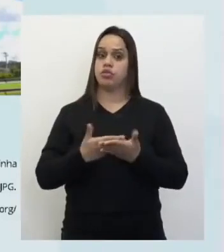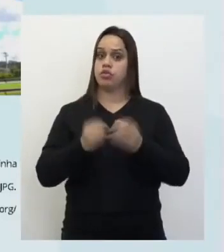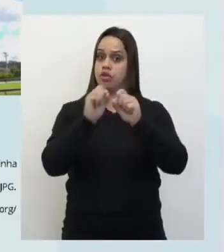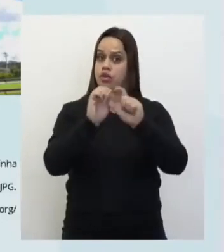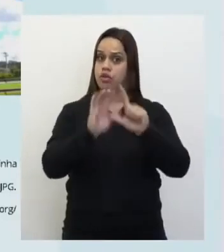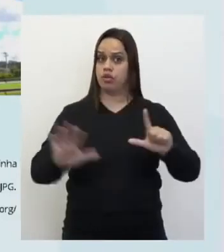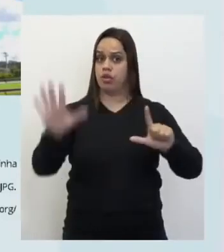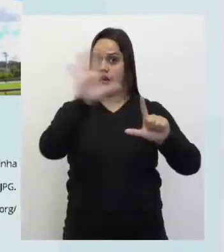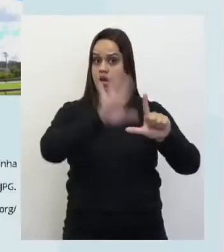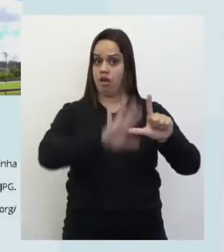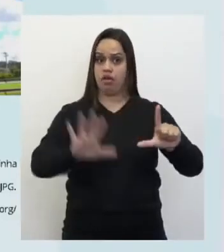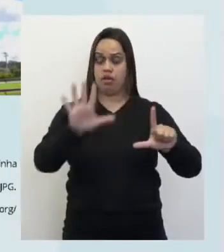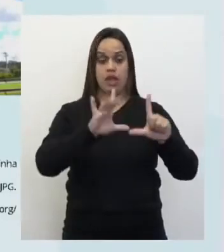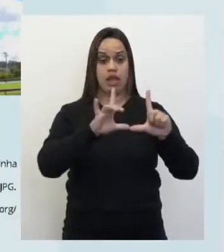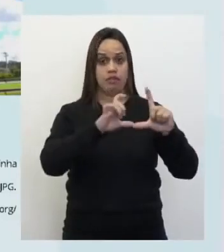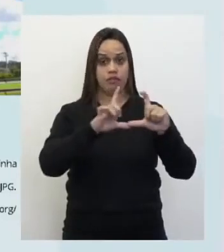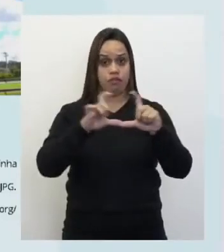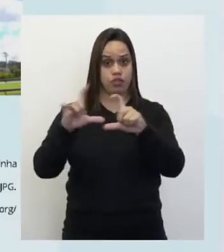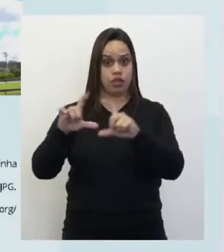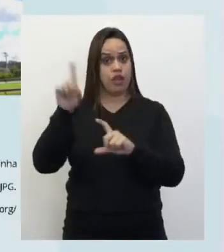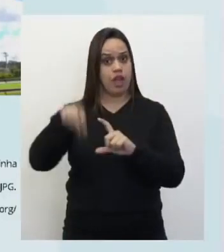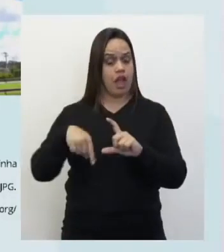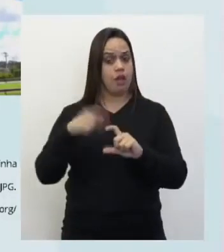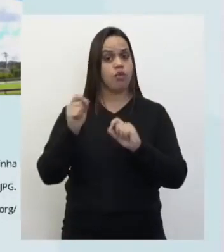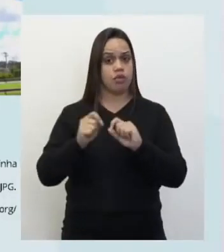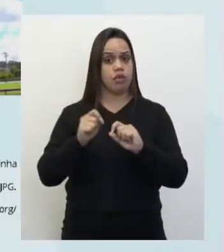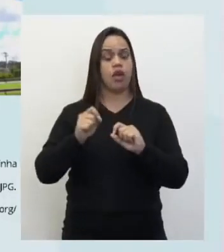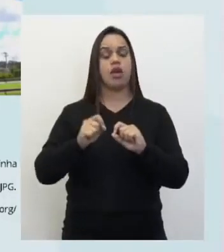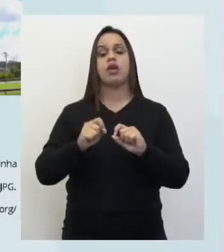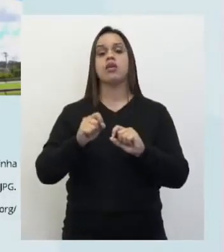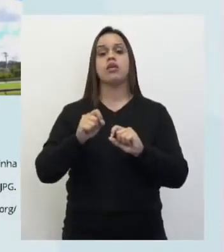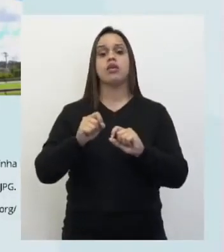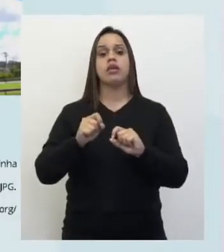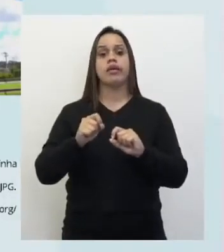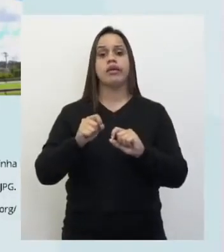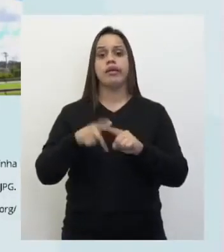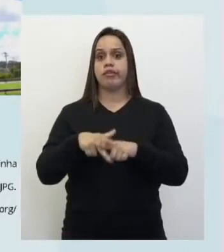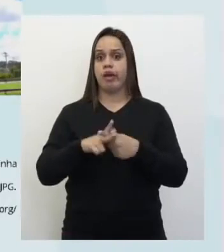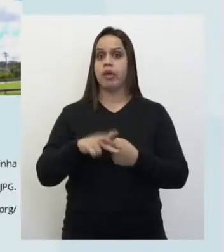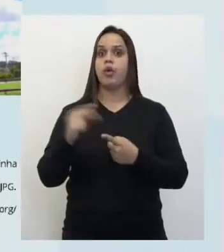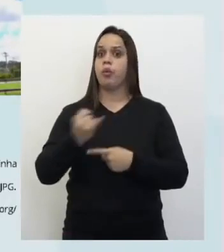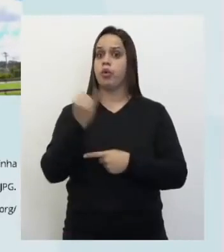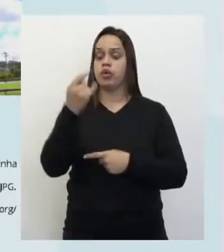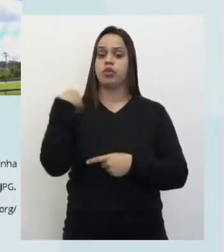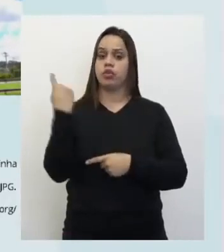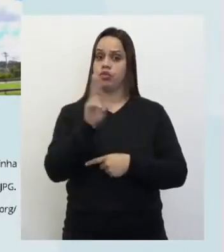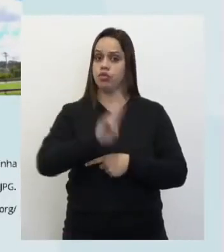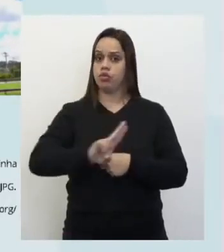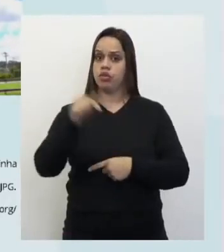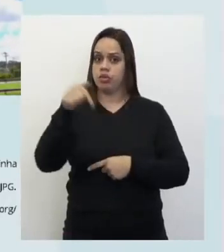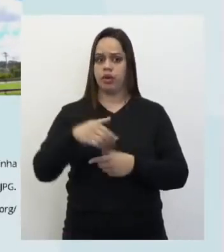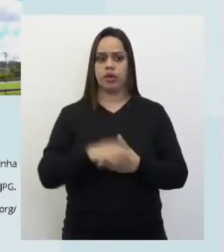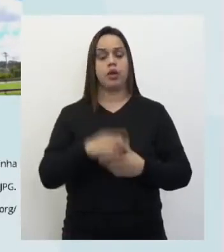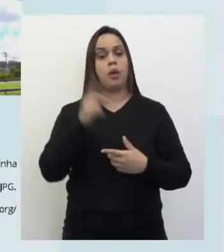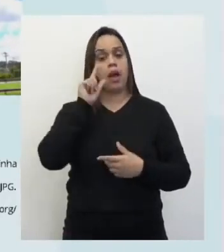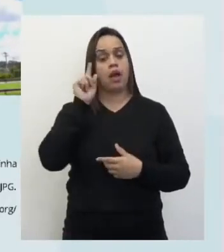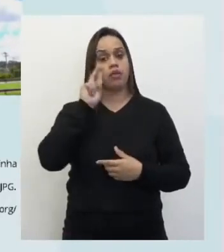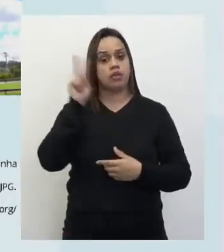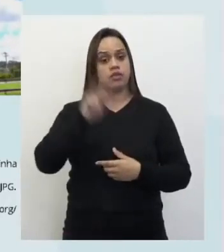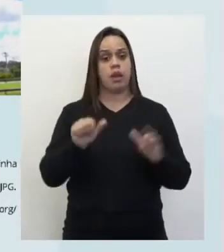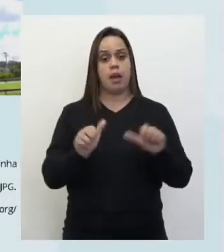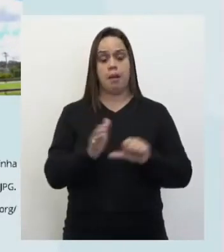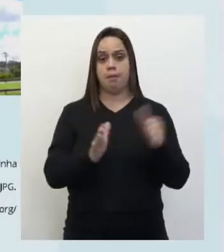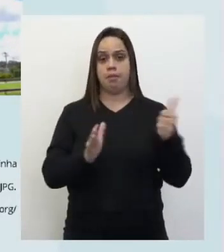e a fotografia é um instrumento muito importante para nos ajudar nesse estudo. Então, a primeira imagem